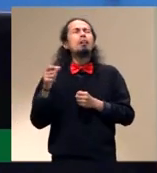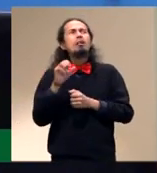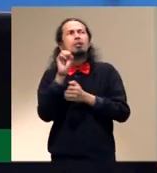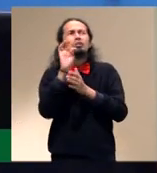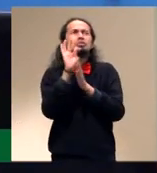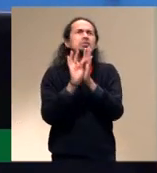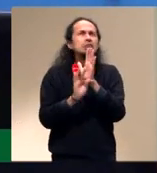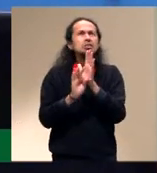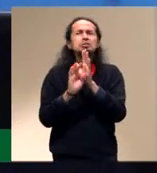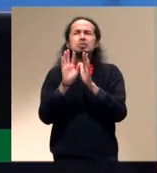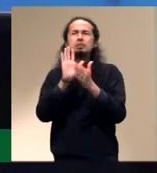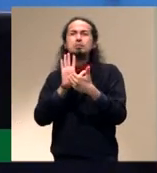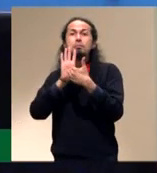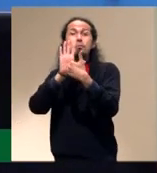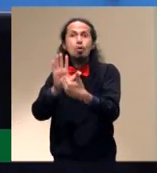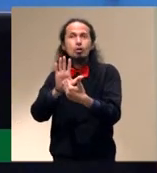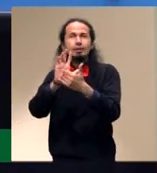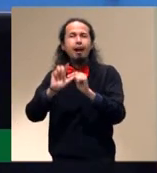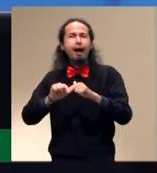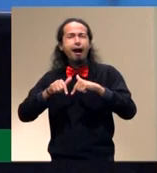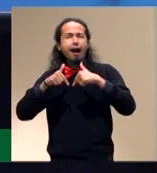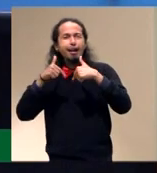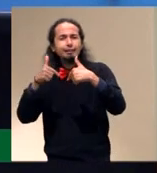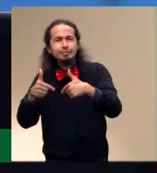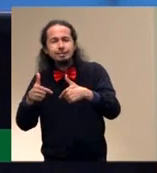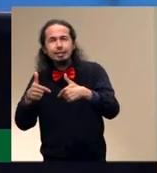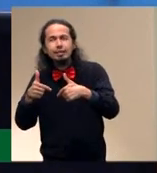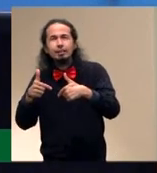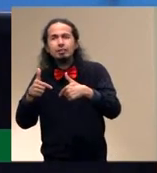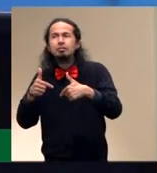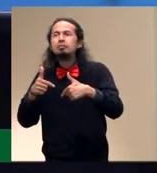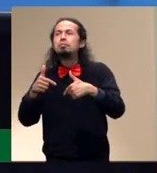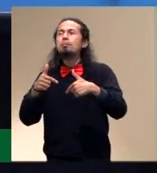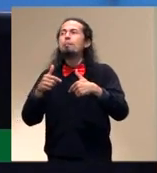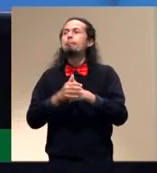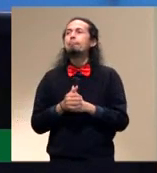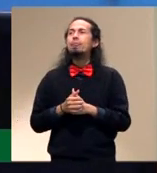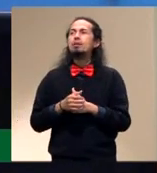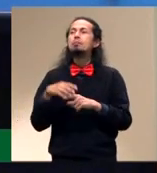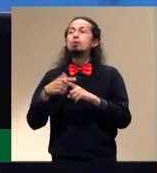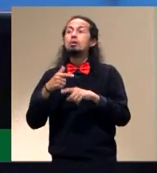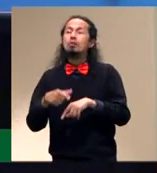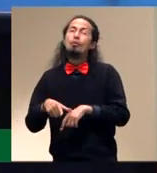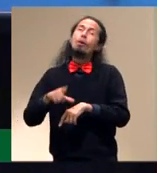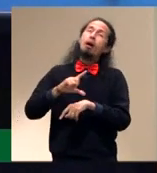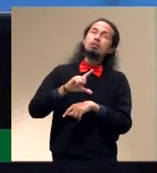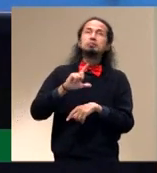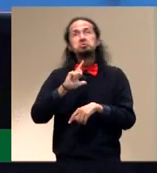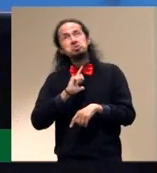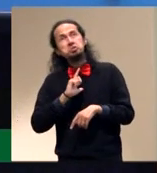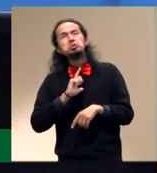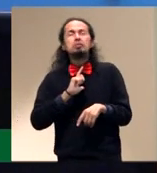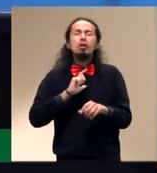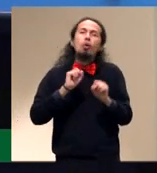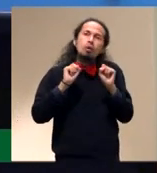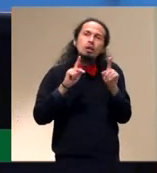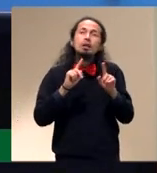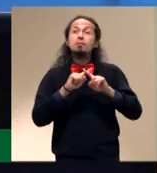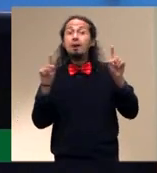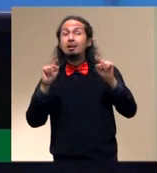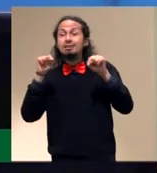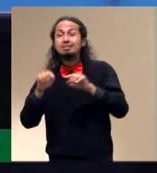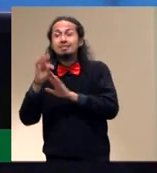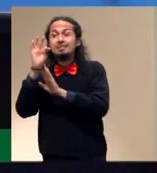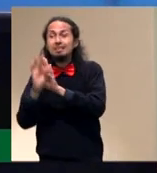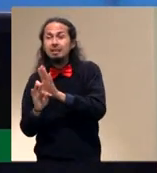da ação também do que o anterior, não que o anterior não fosse, né? Mas esse é um texto que responde algumas